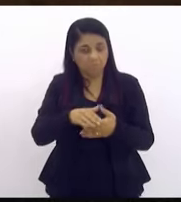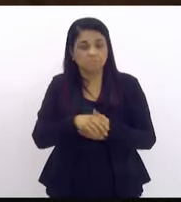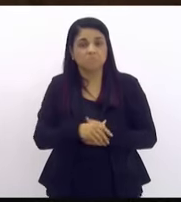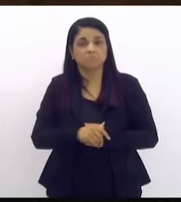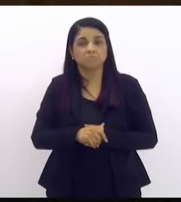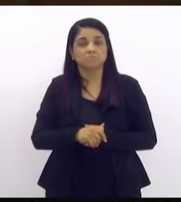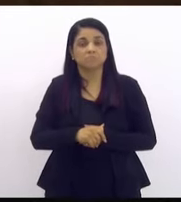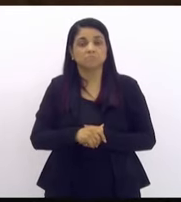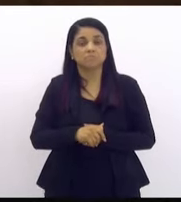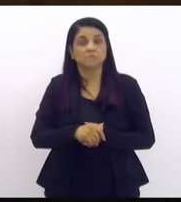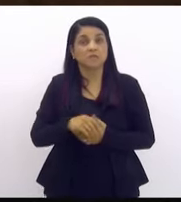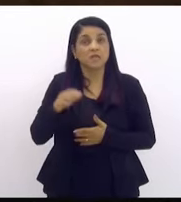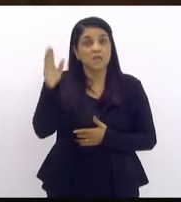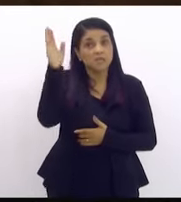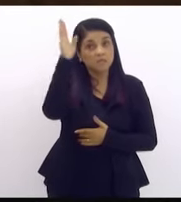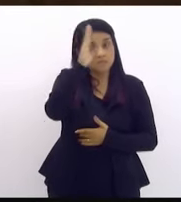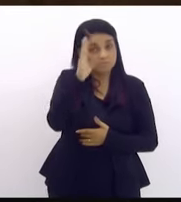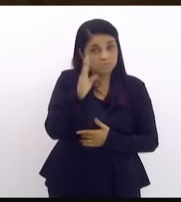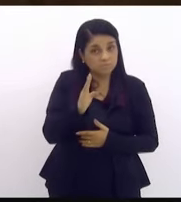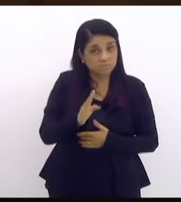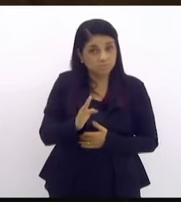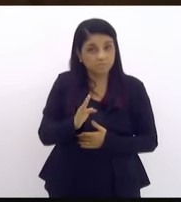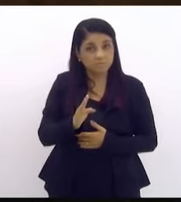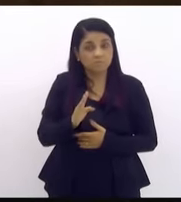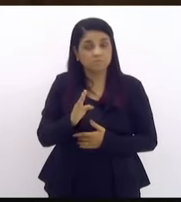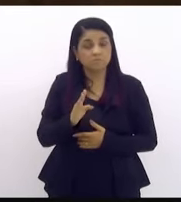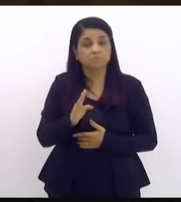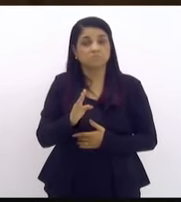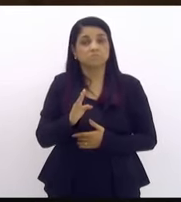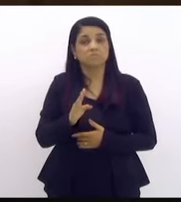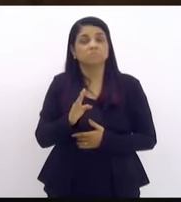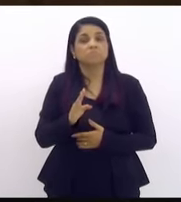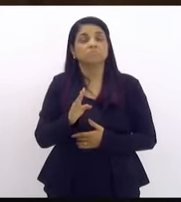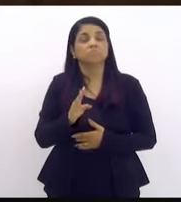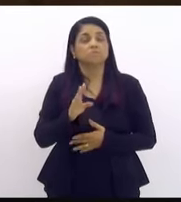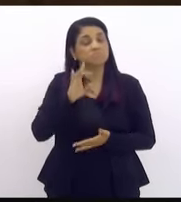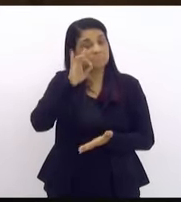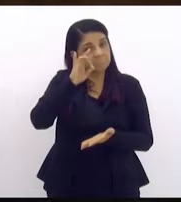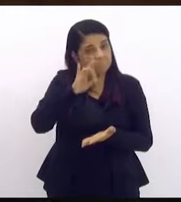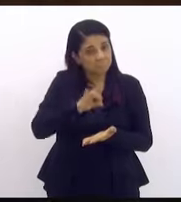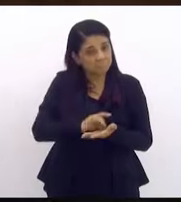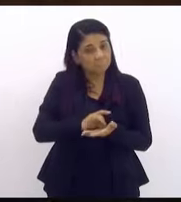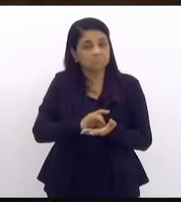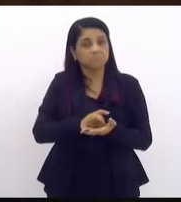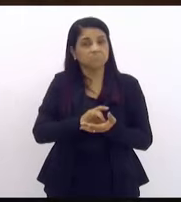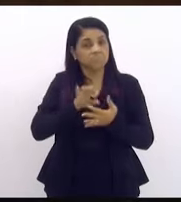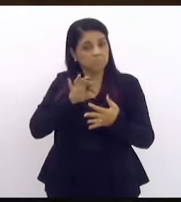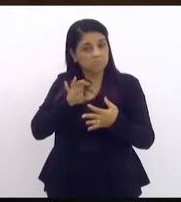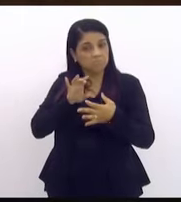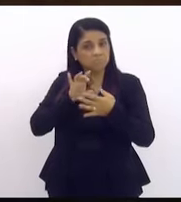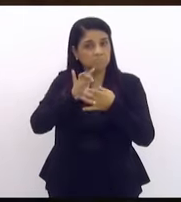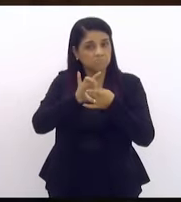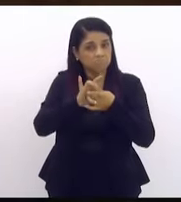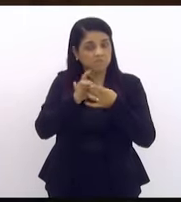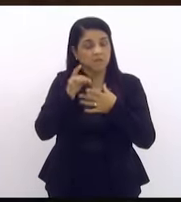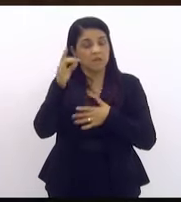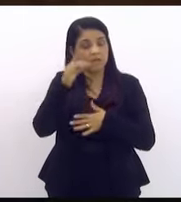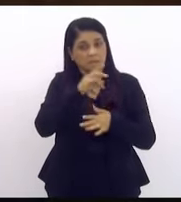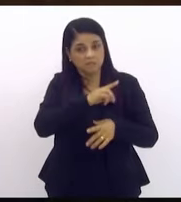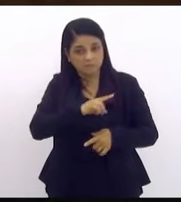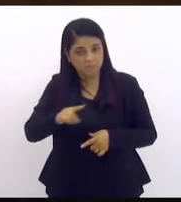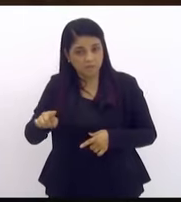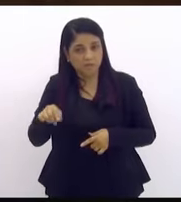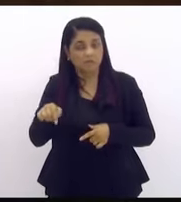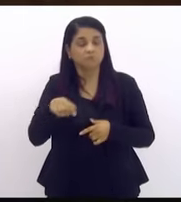em âmbito nacional, com as esferas que realizam, faticizam essa semana, no